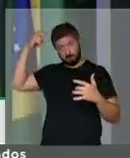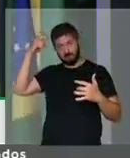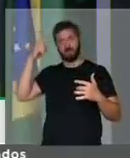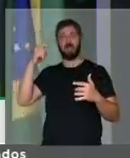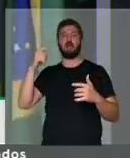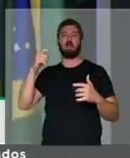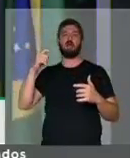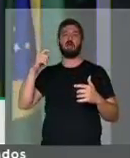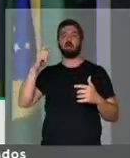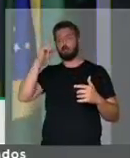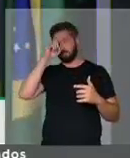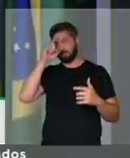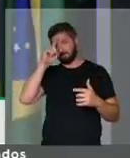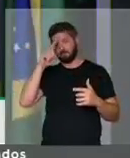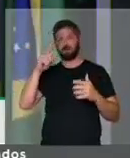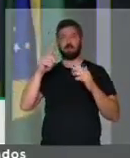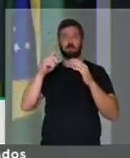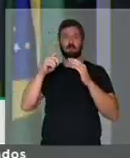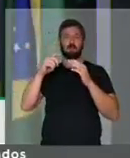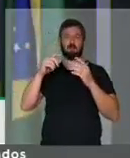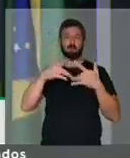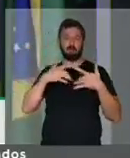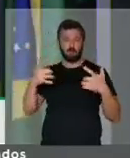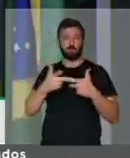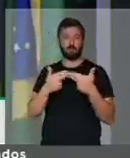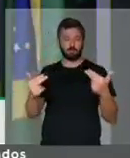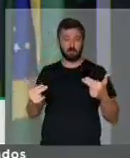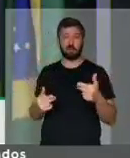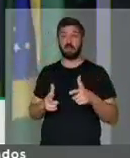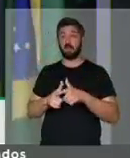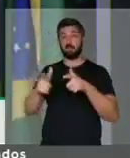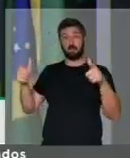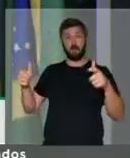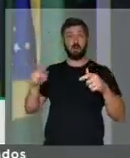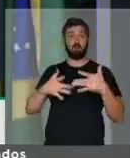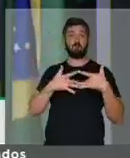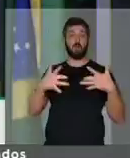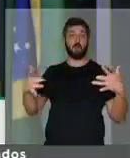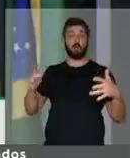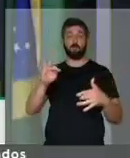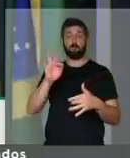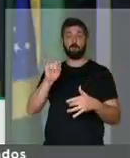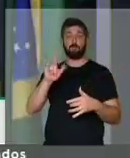hospitais, e especialmente essas entidades, na grande maioria, são